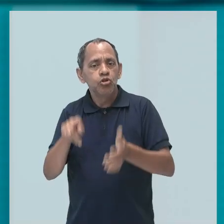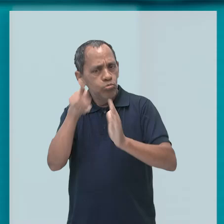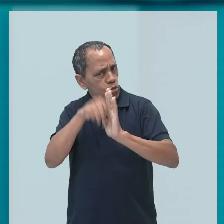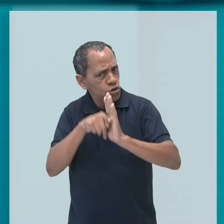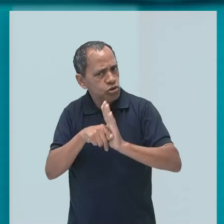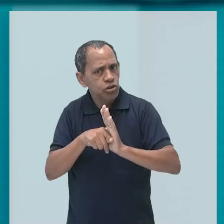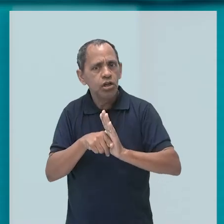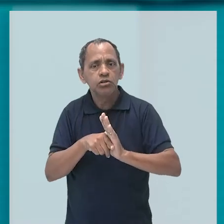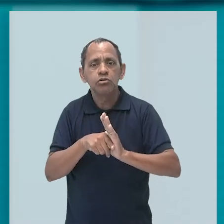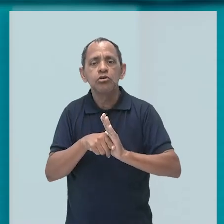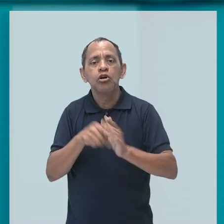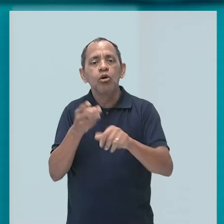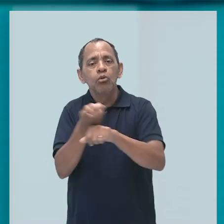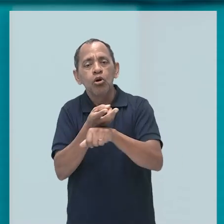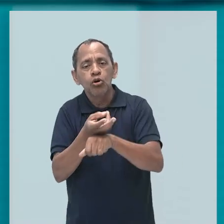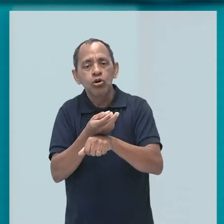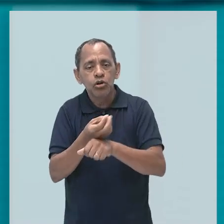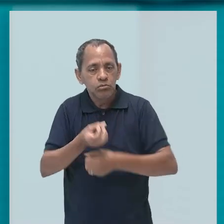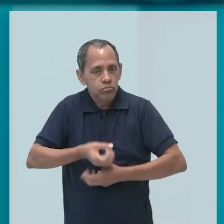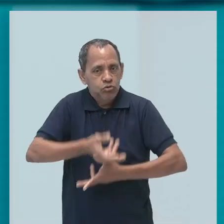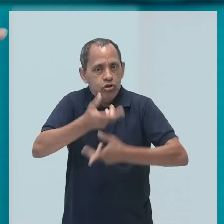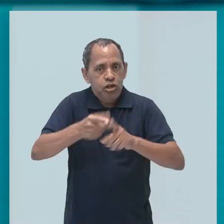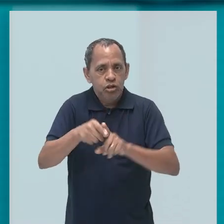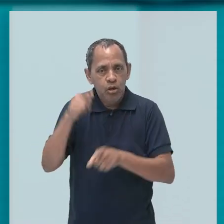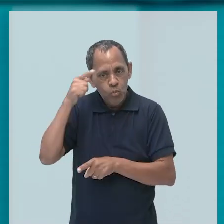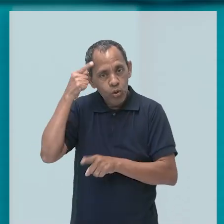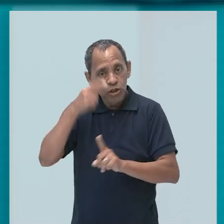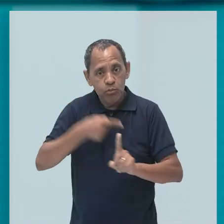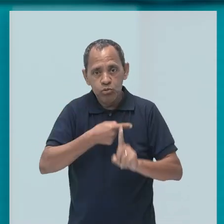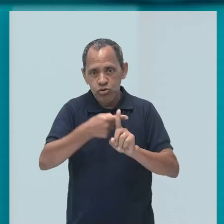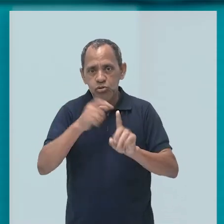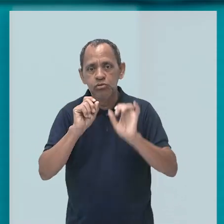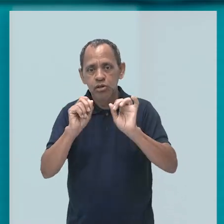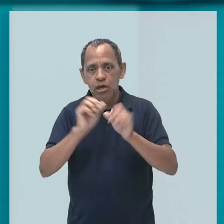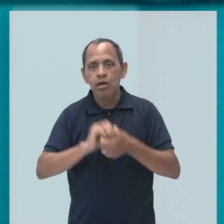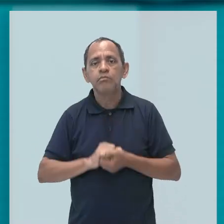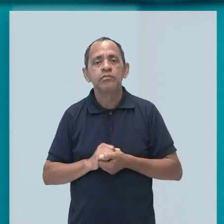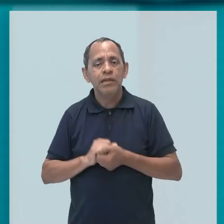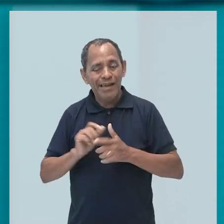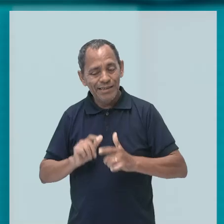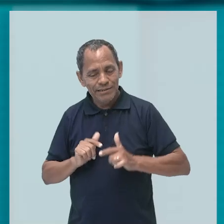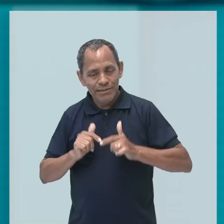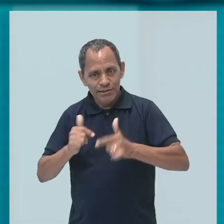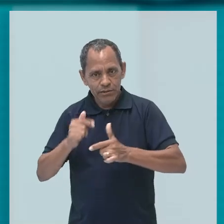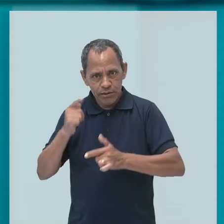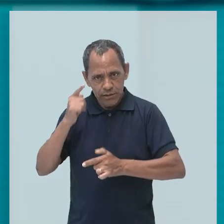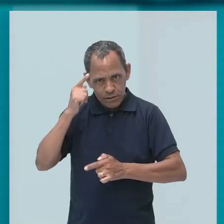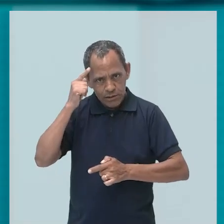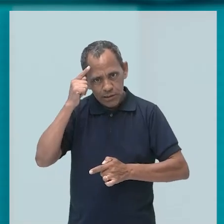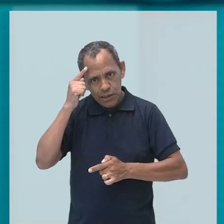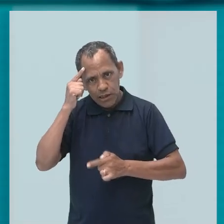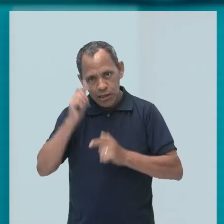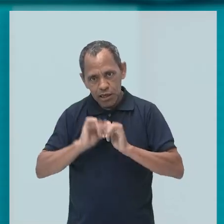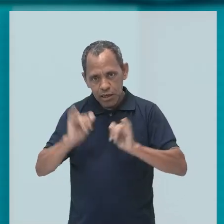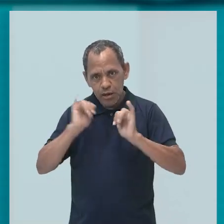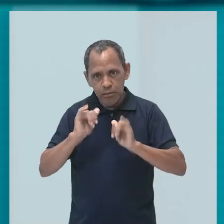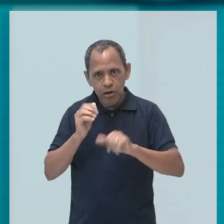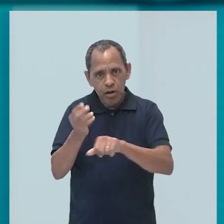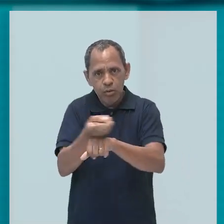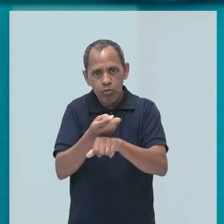buscando promover uma ideia positiva para exatamente aquela ação, aquela ideia que a propaganda